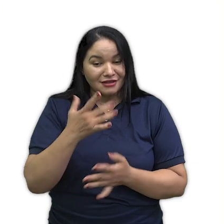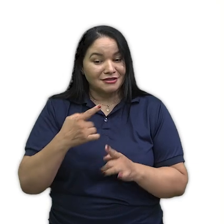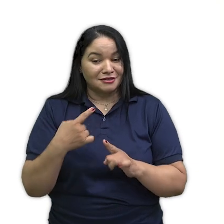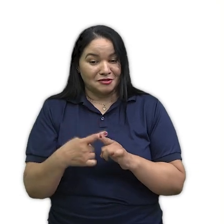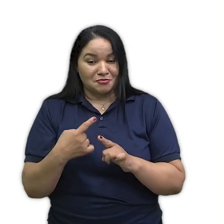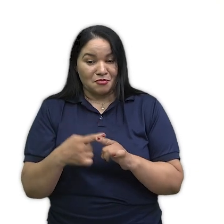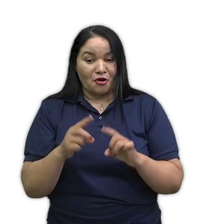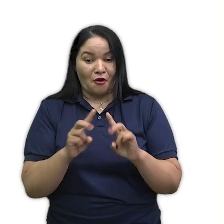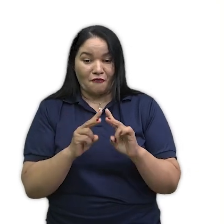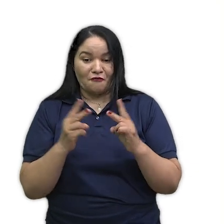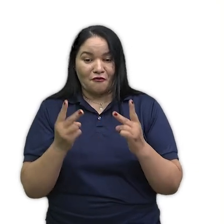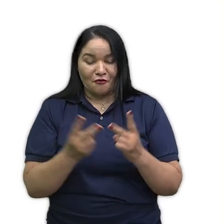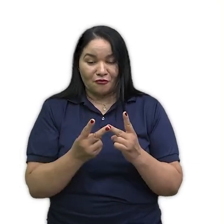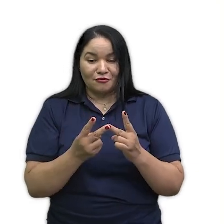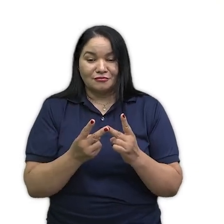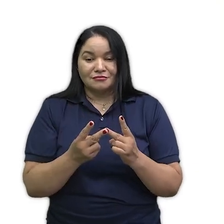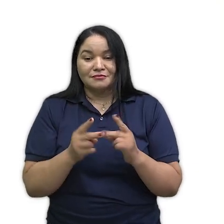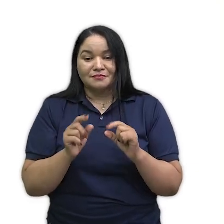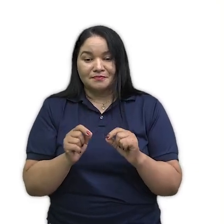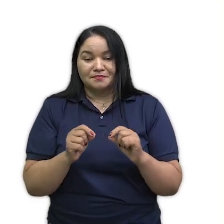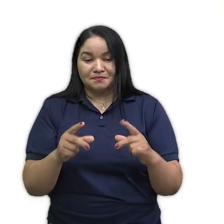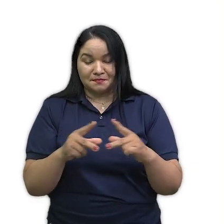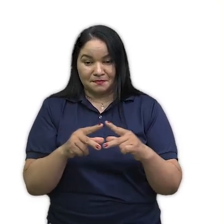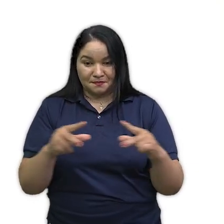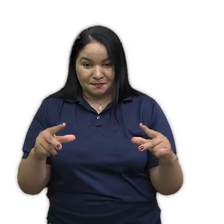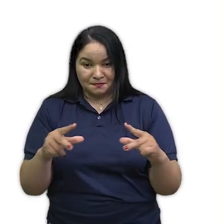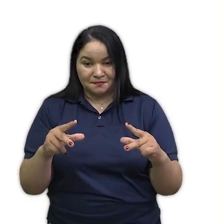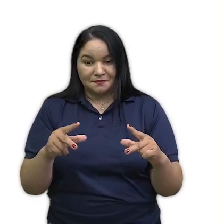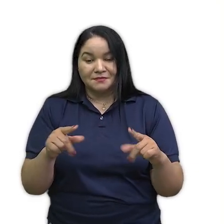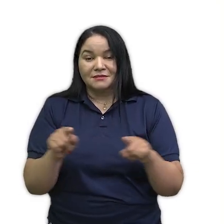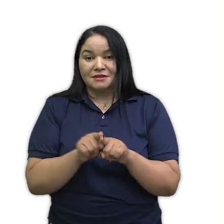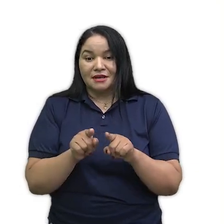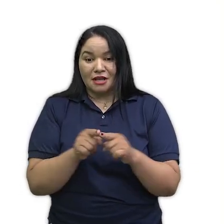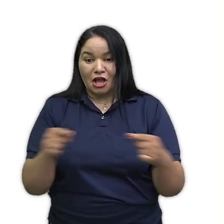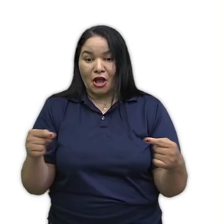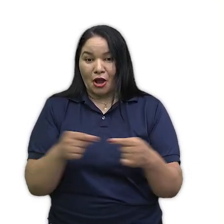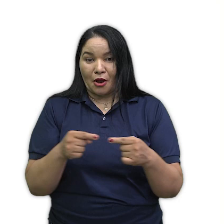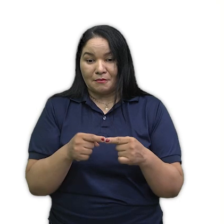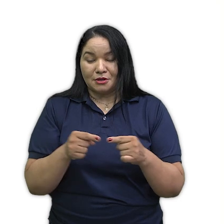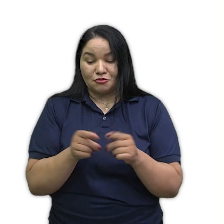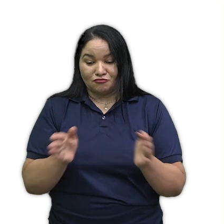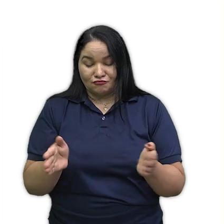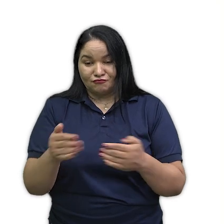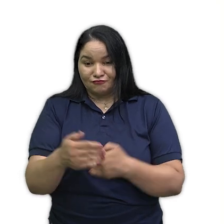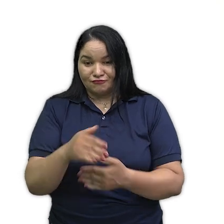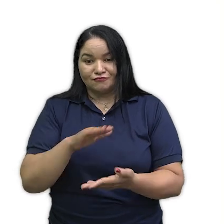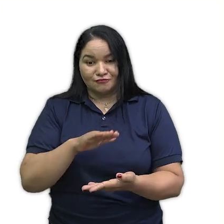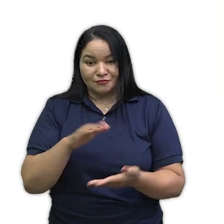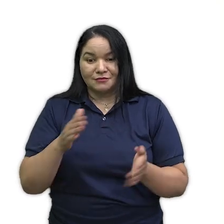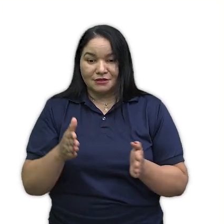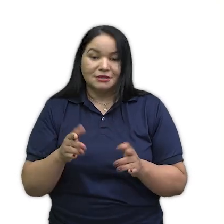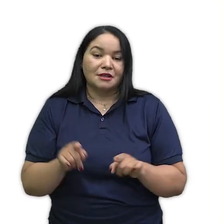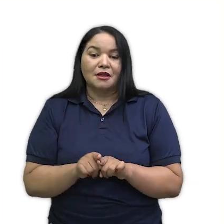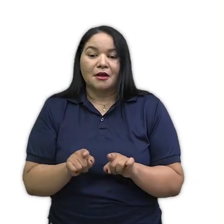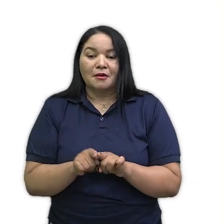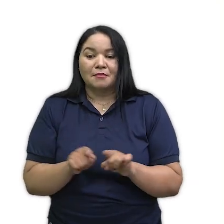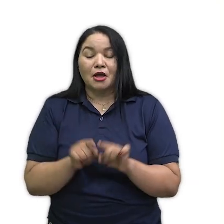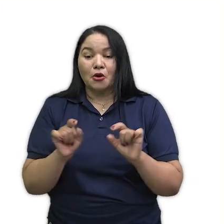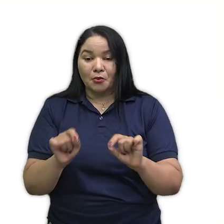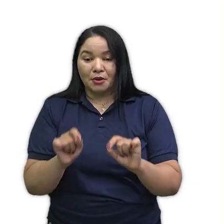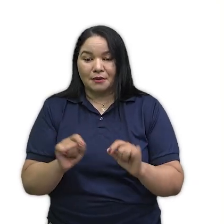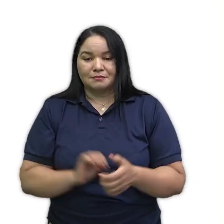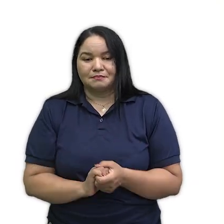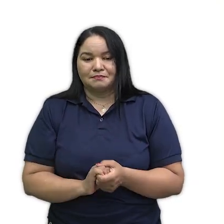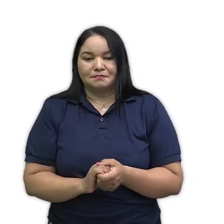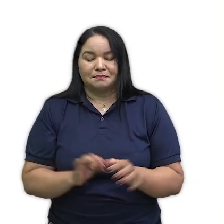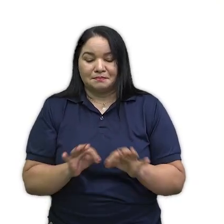um paralelepípedo, isso também serve para o cubo, tá? Já vou falar dele, é comprimento vezes largura